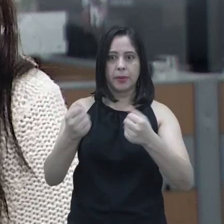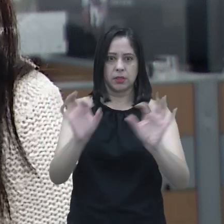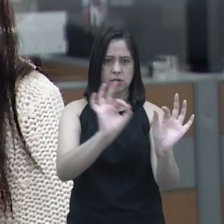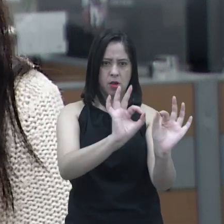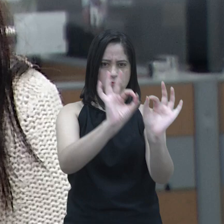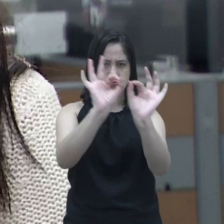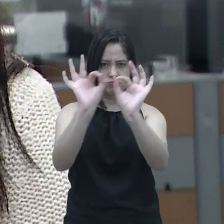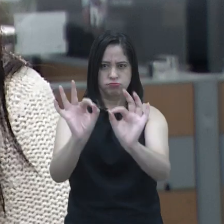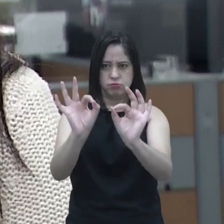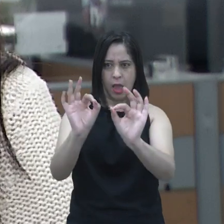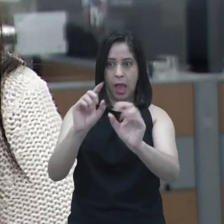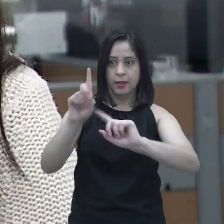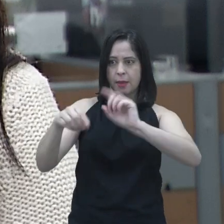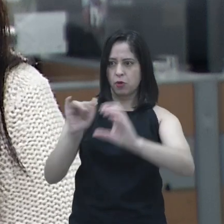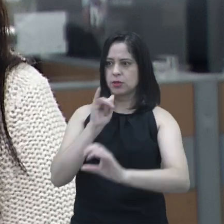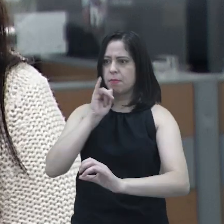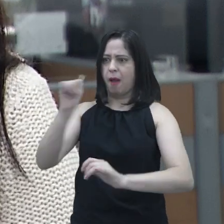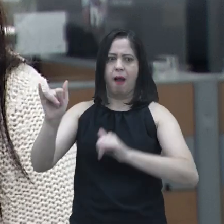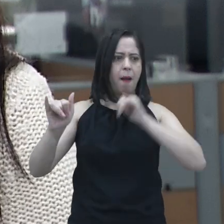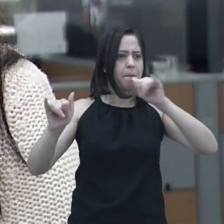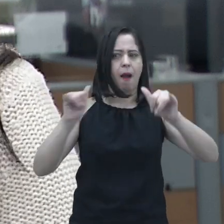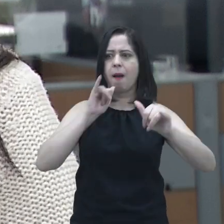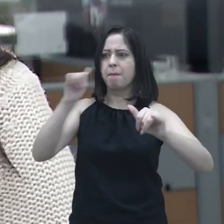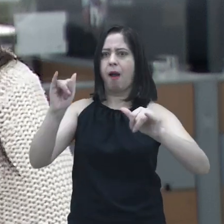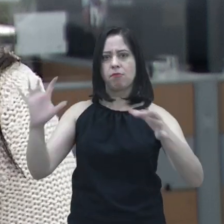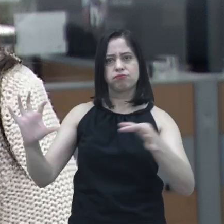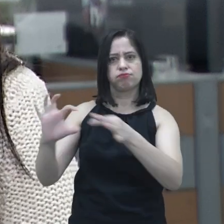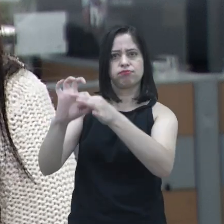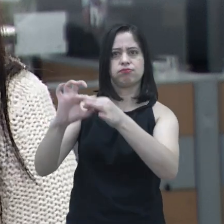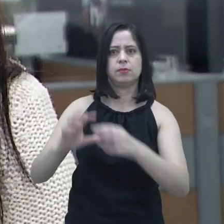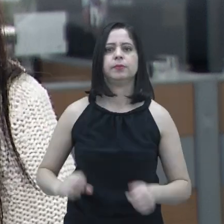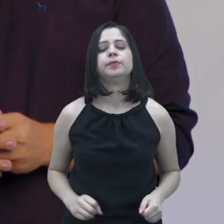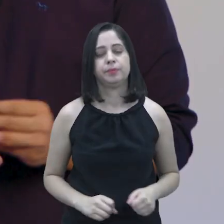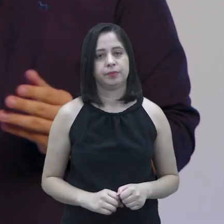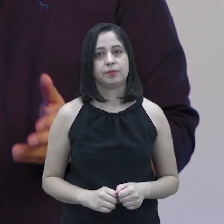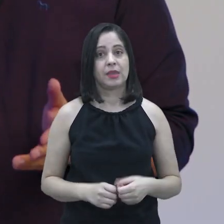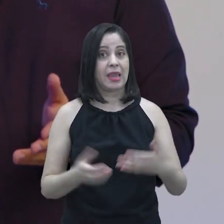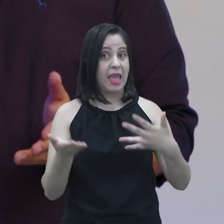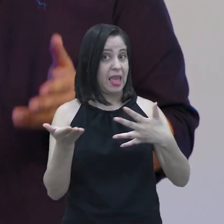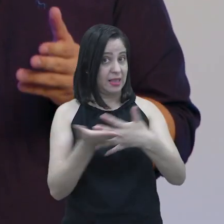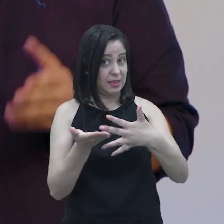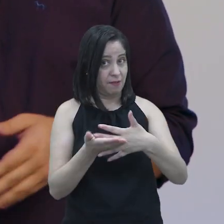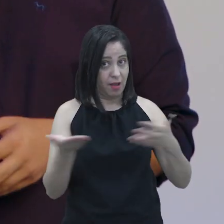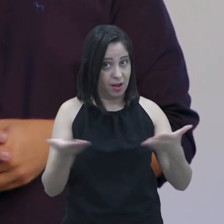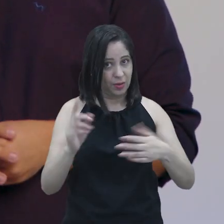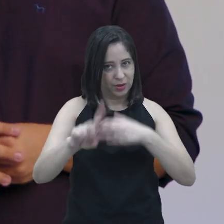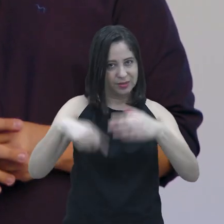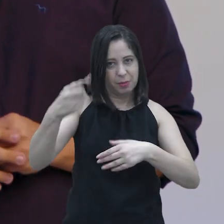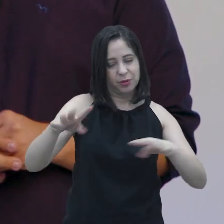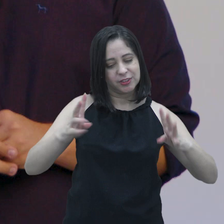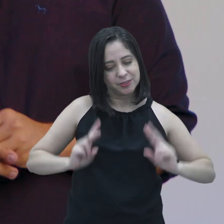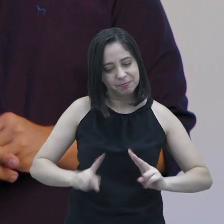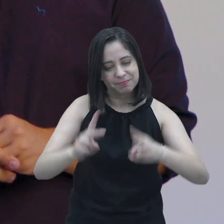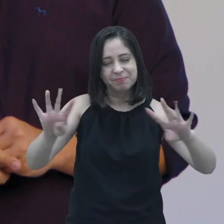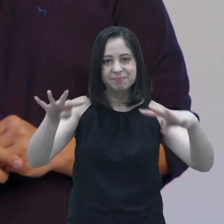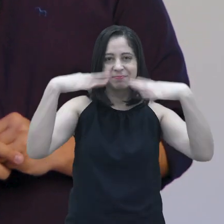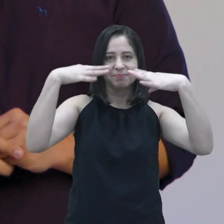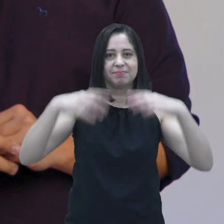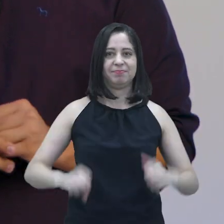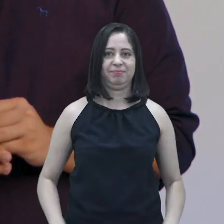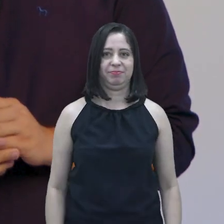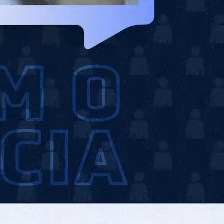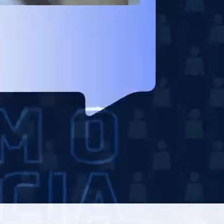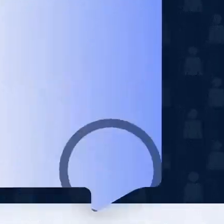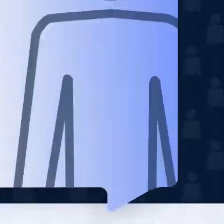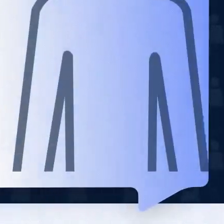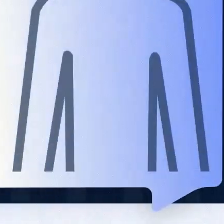monitoramento, mas conhecer o risco em ações de comunicação e de preparação também. Primeira pausa aqui no Cidadania em Pauta. Até